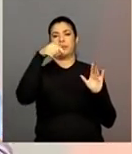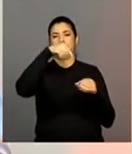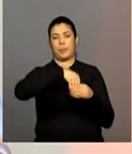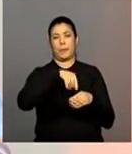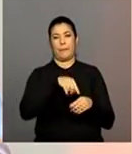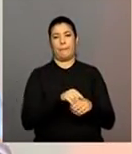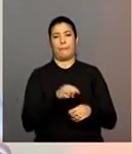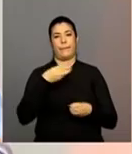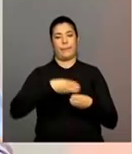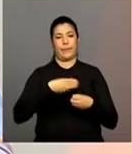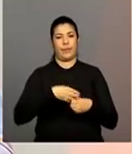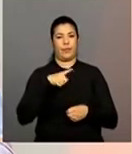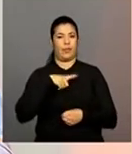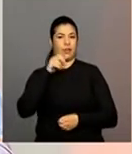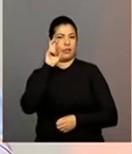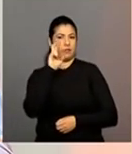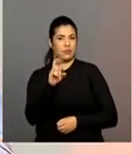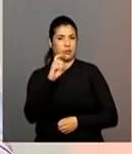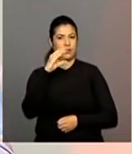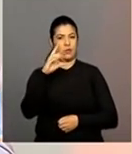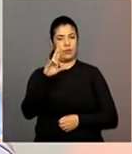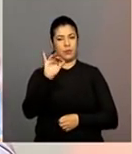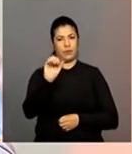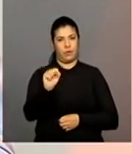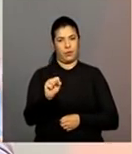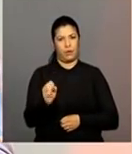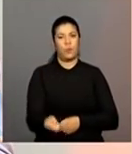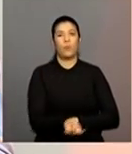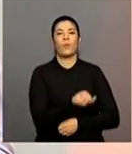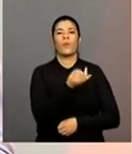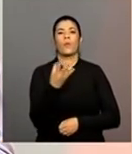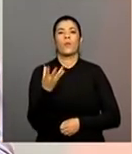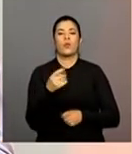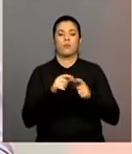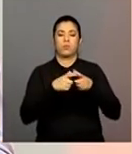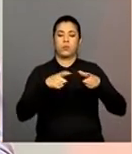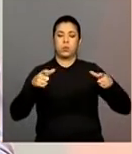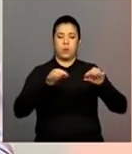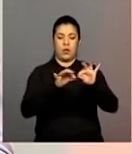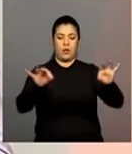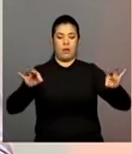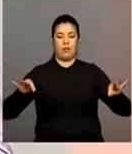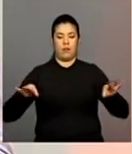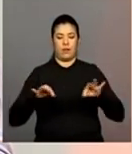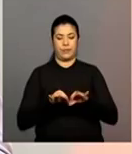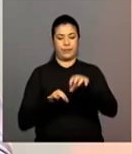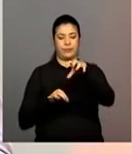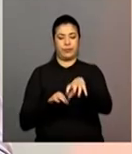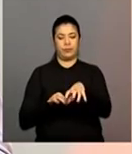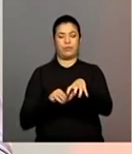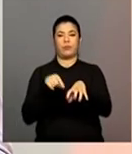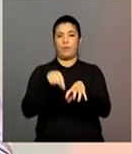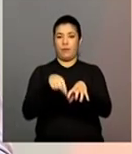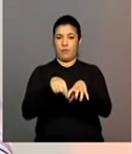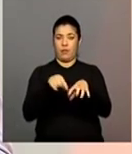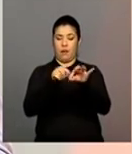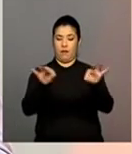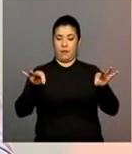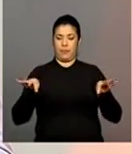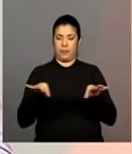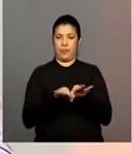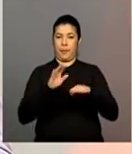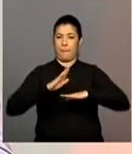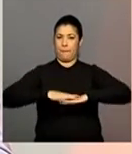são cinco Cras eh para cada Cras qual é a área de abrangência que ele tá envolvendo caso essa área de abrangência Seja